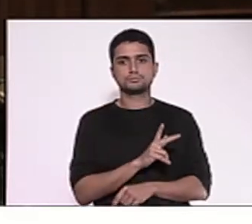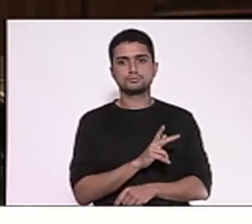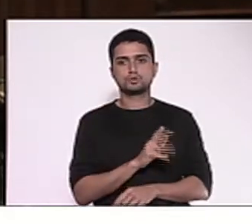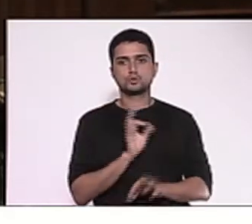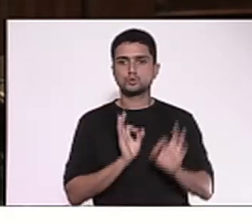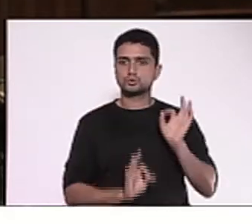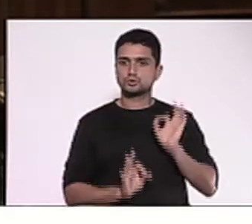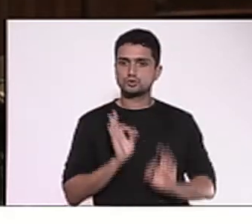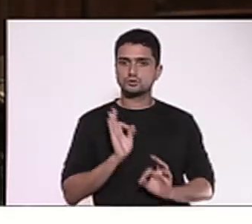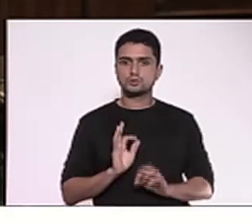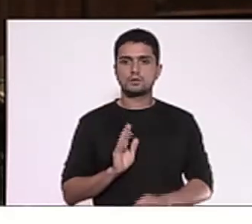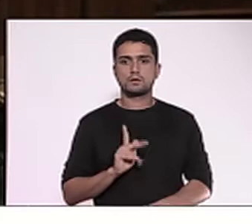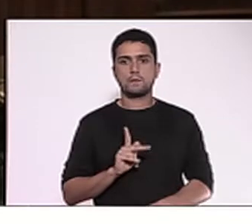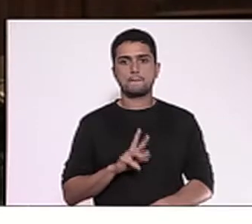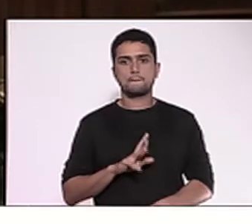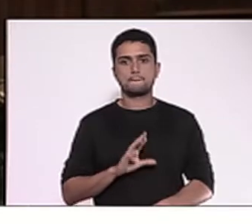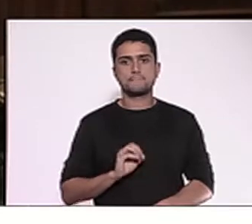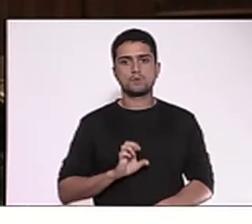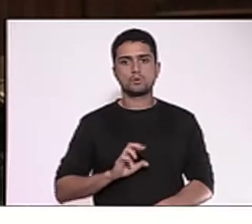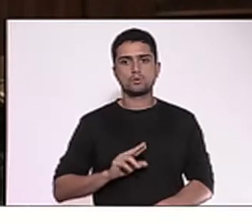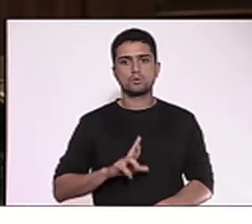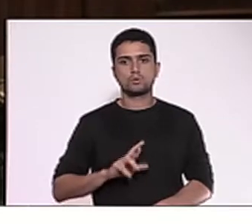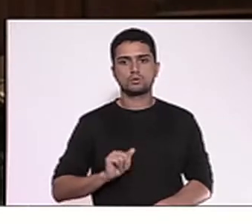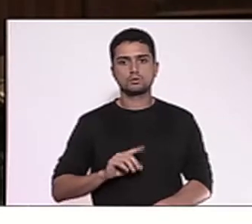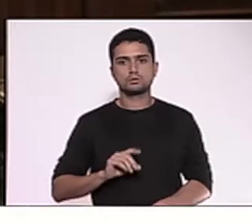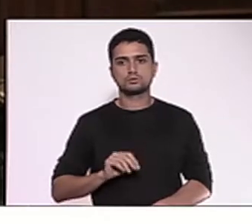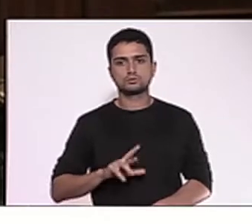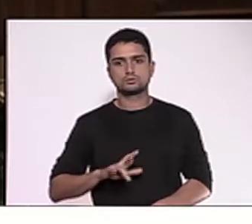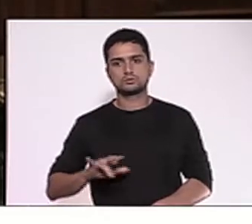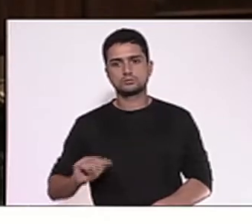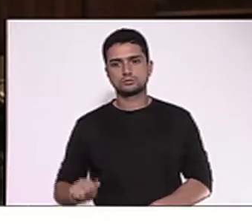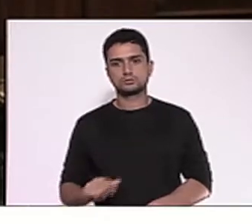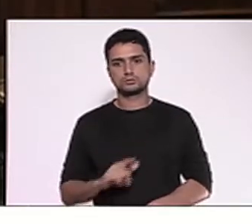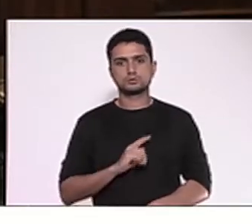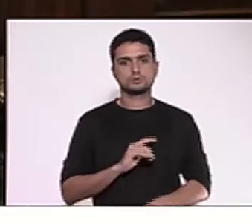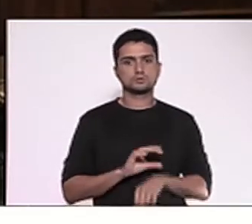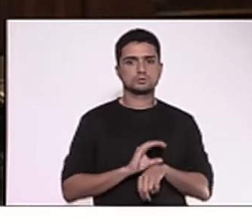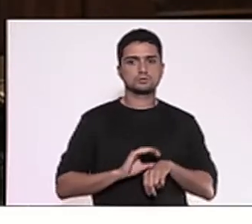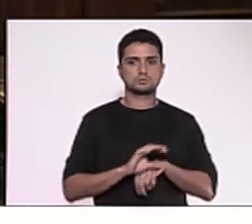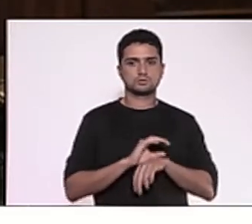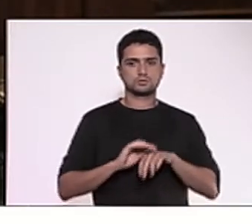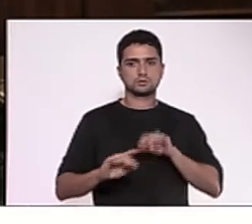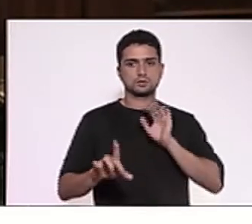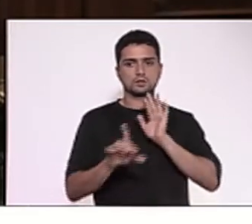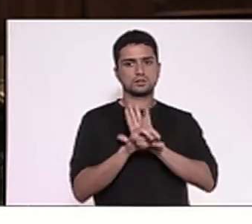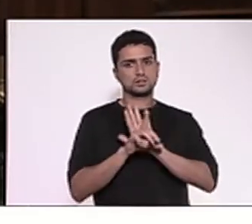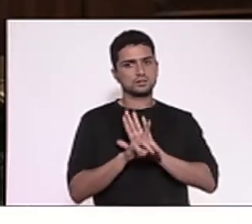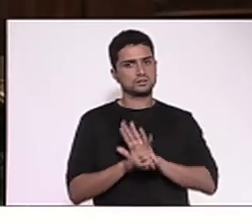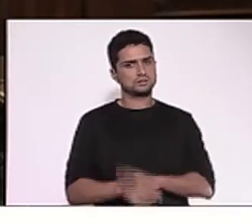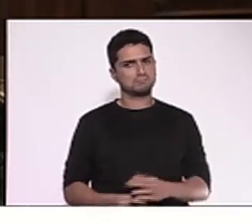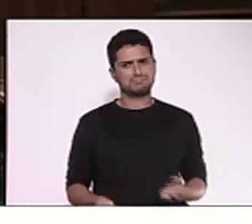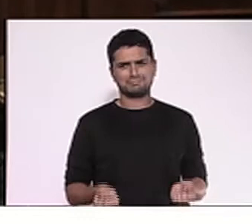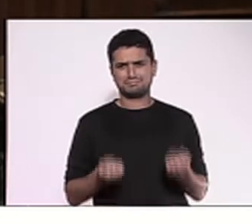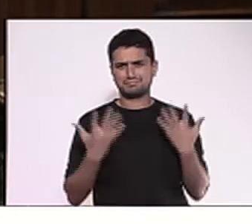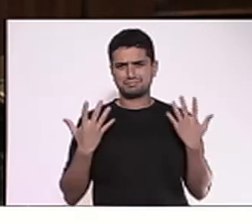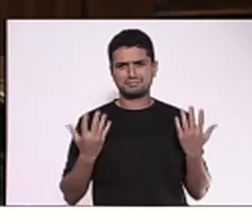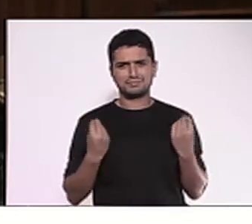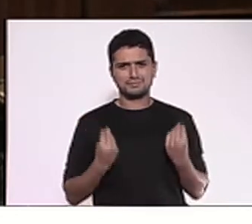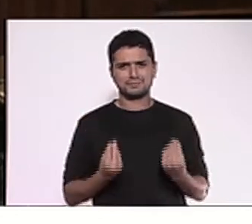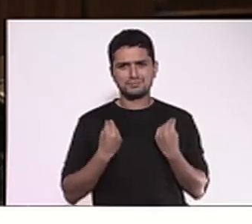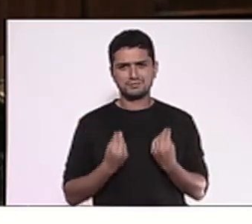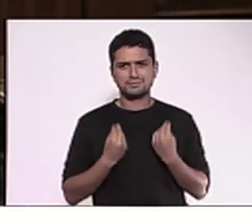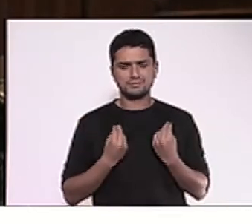Procuradoria para arguir a constitucionalidade desta lei do Supremo Tribunal Federal, que eu considero uma aberração, que ele pretende